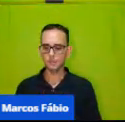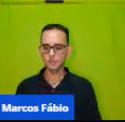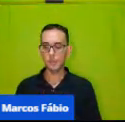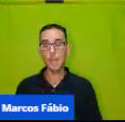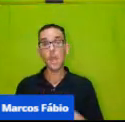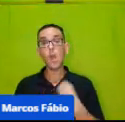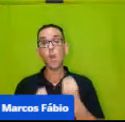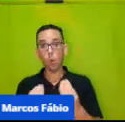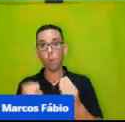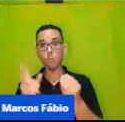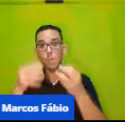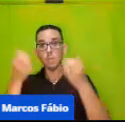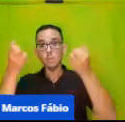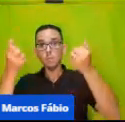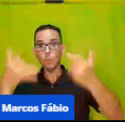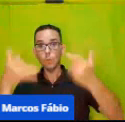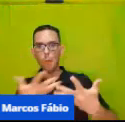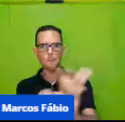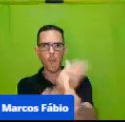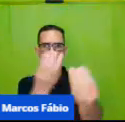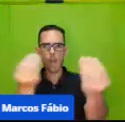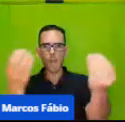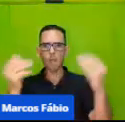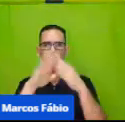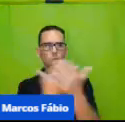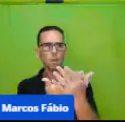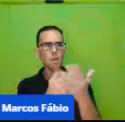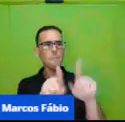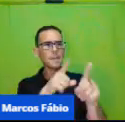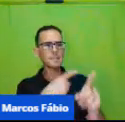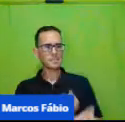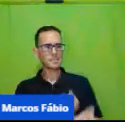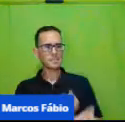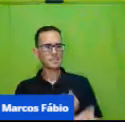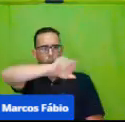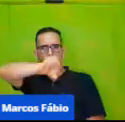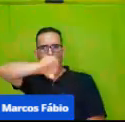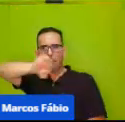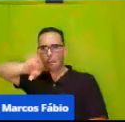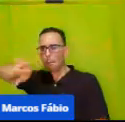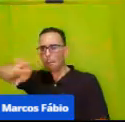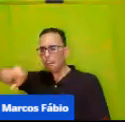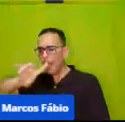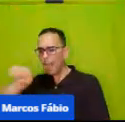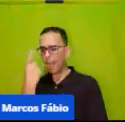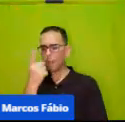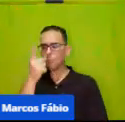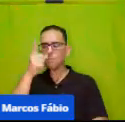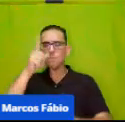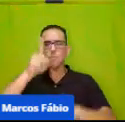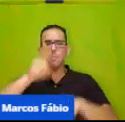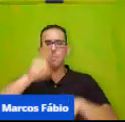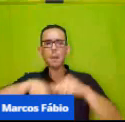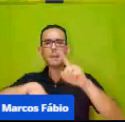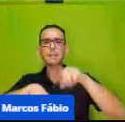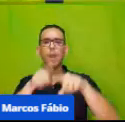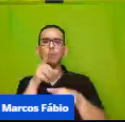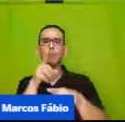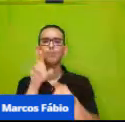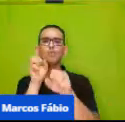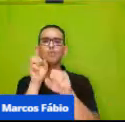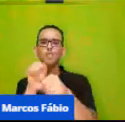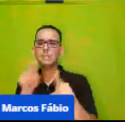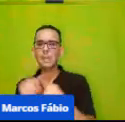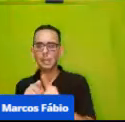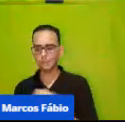comentou, são muitas escolas, são realidades diferentes, e esse é um dos materiais didáticos, né. Então, a gente escolheu falar um pouco